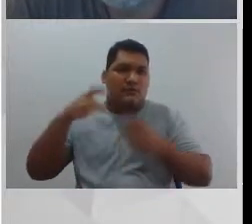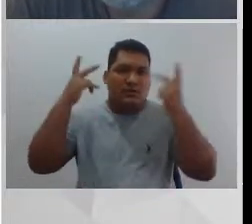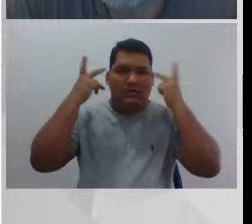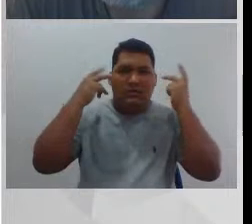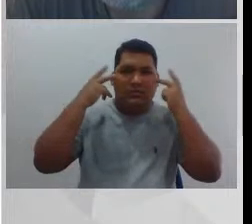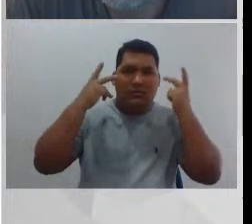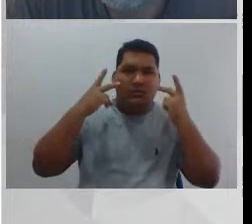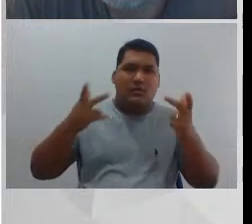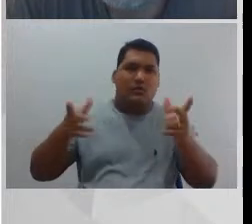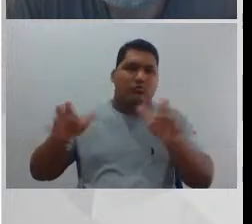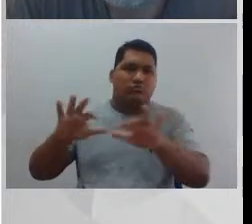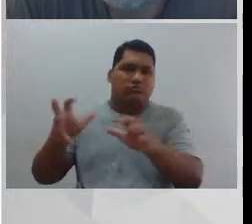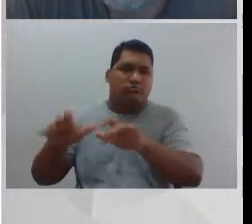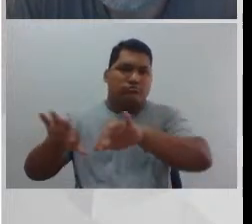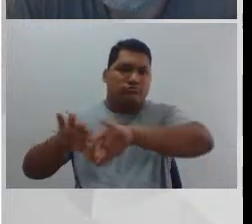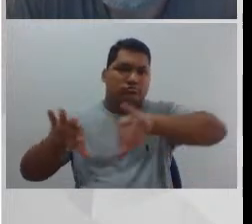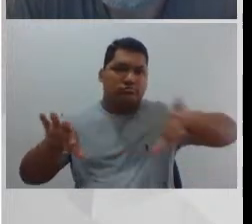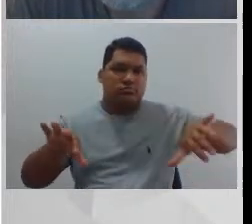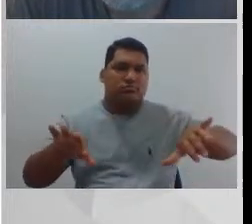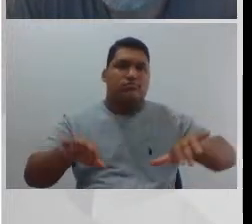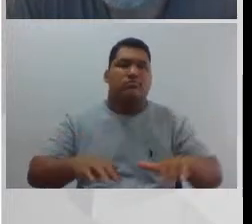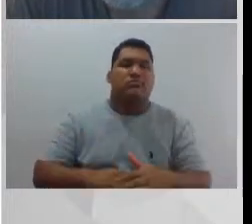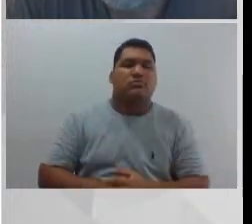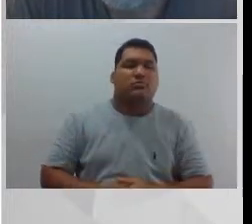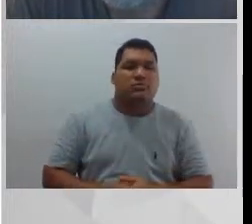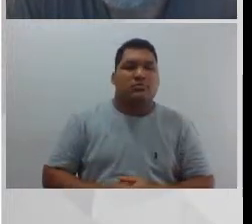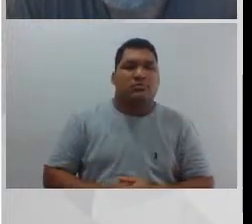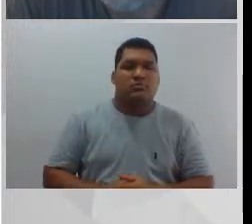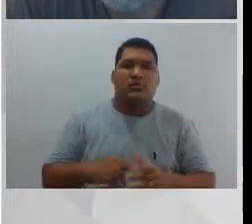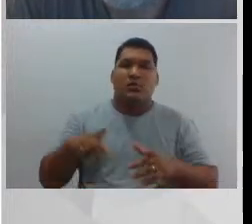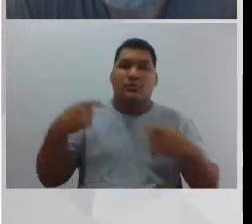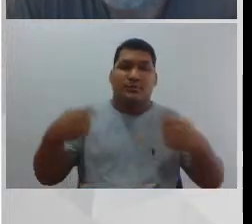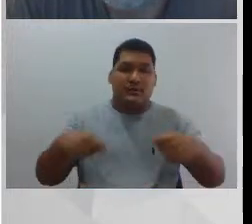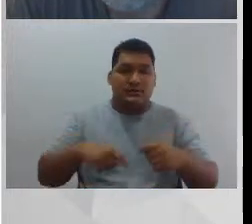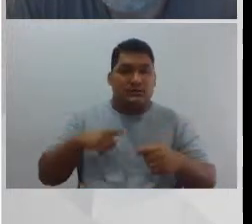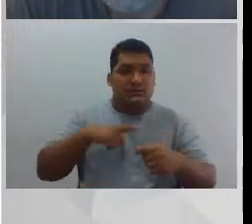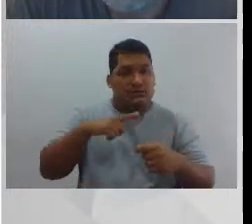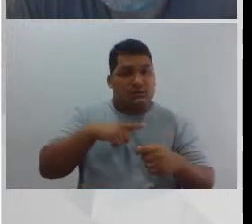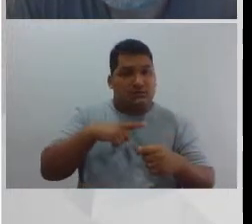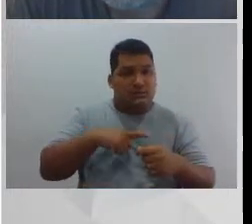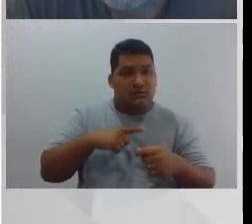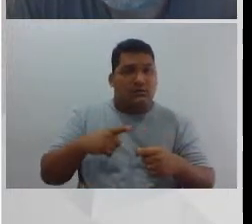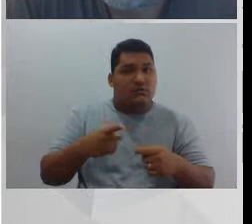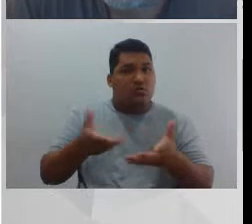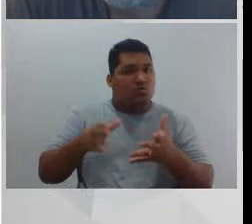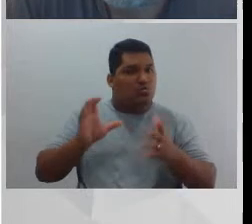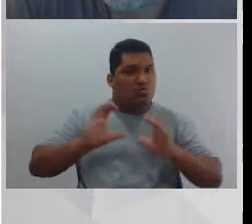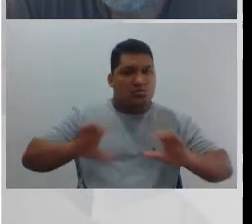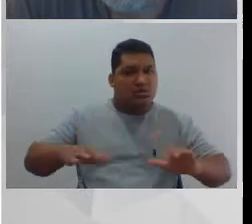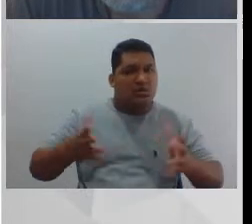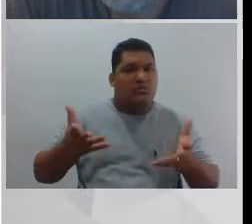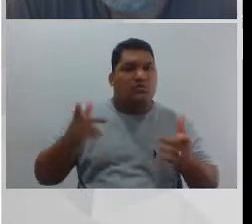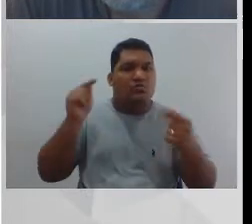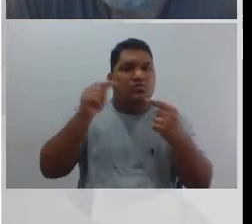sólida, bastante importante. Então você tem que ter conceitos de cálculo, conceitos de